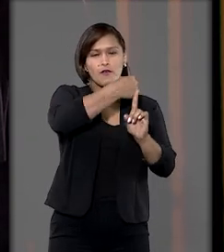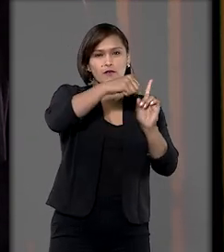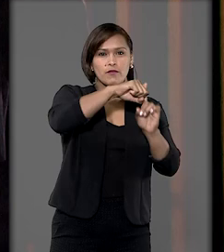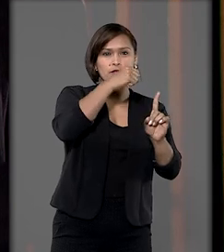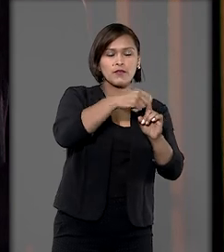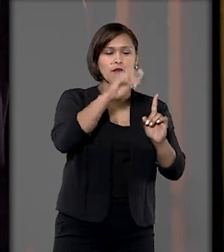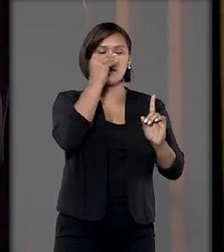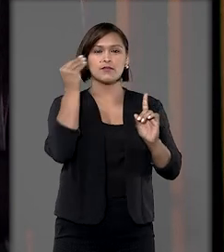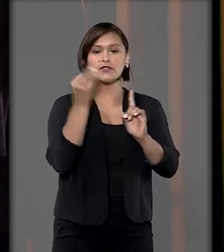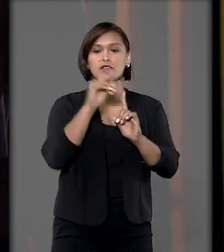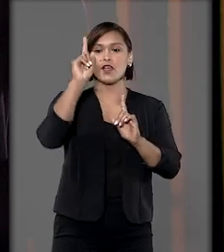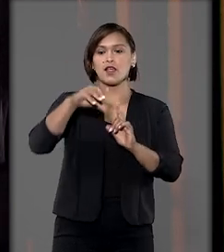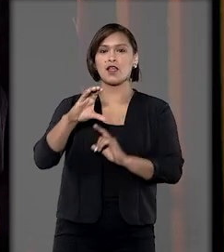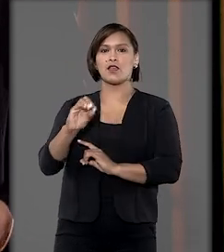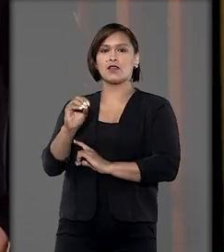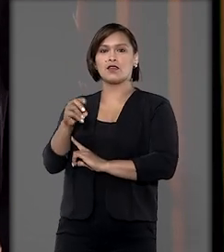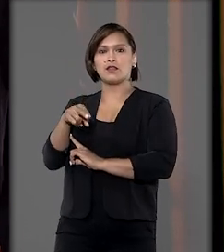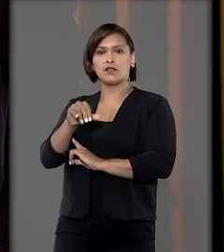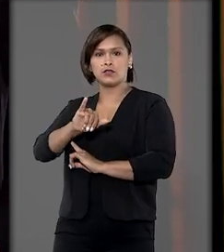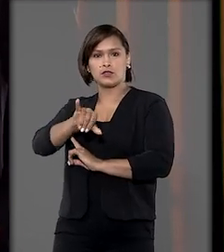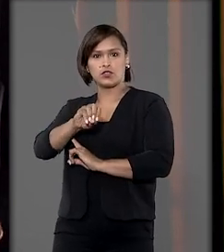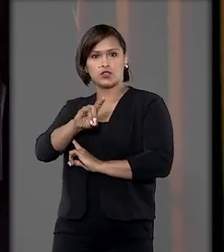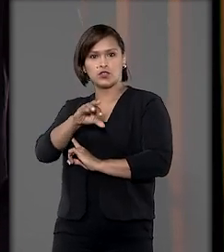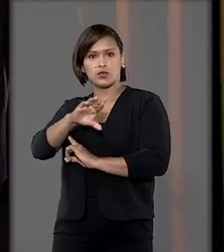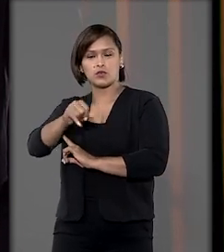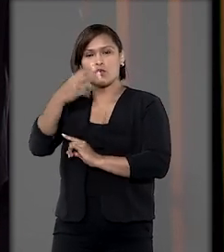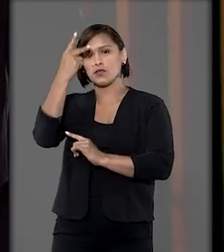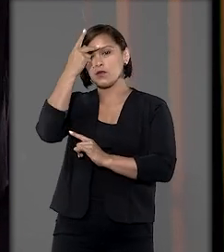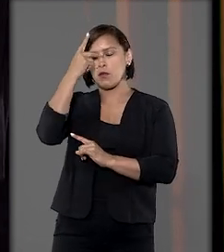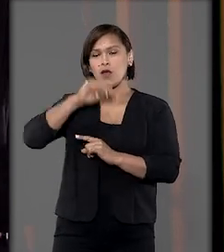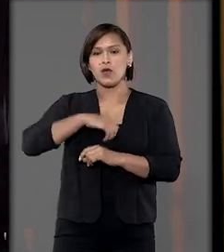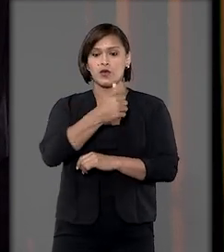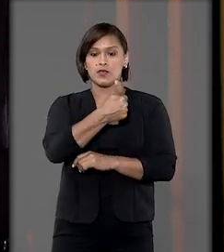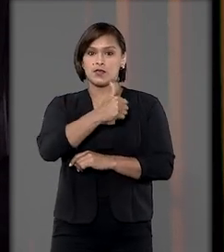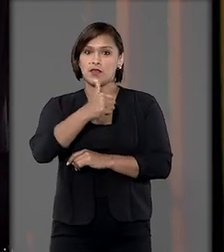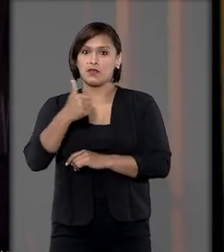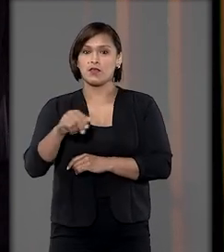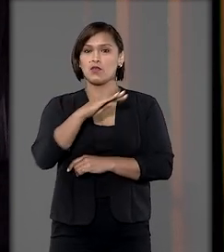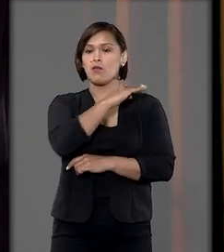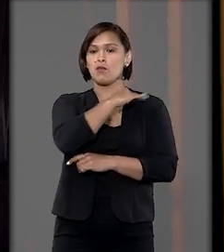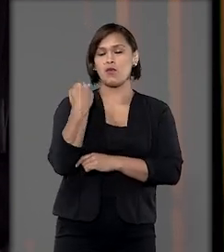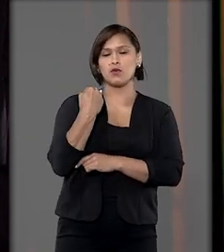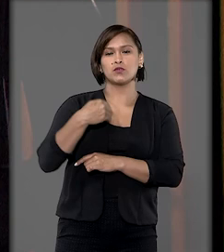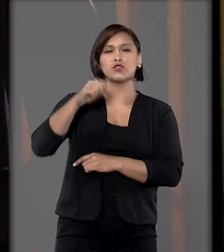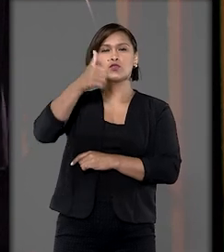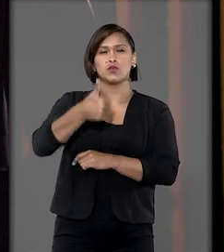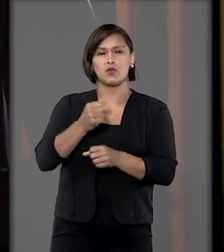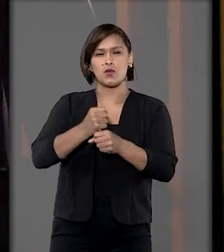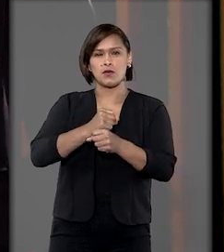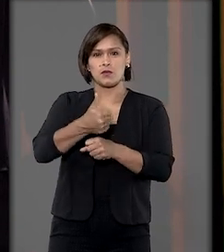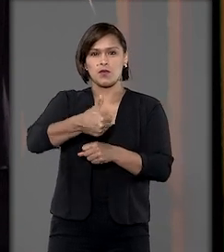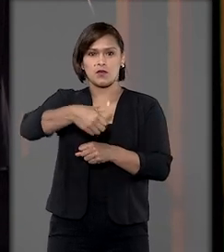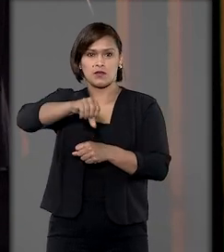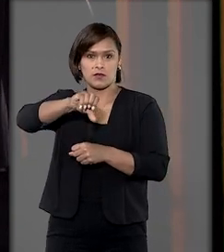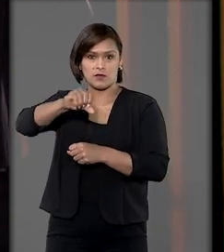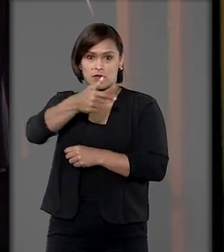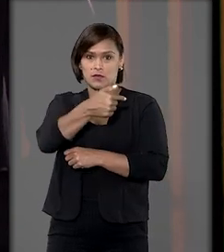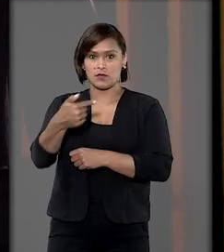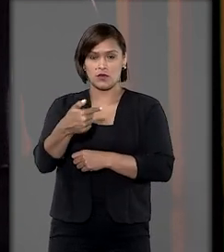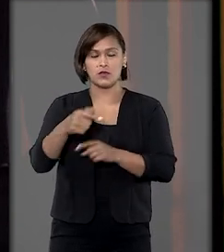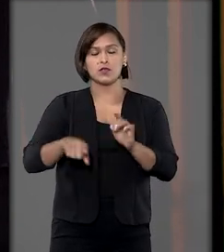complexo penitenciário do Carandiru, em São Paulo, e que resultou na morte de 111 detentos em